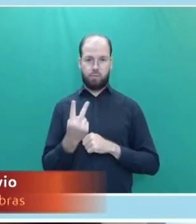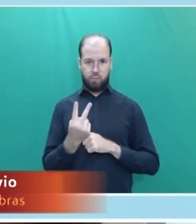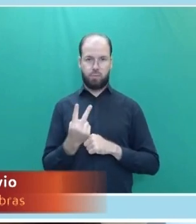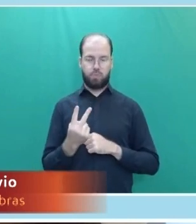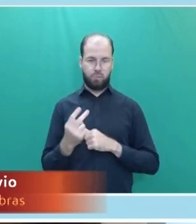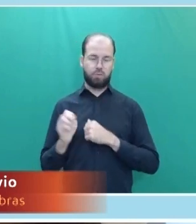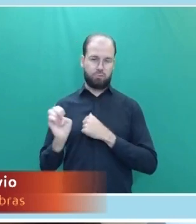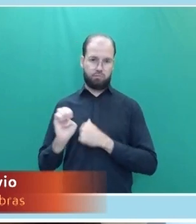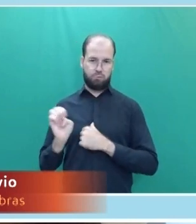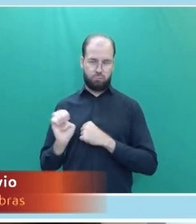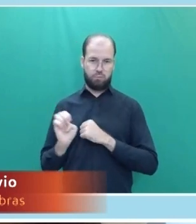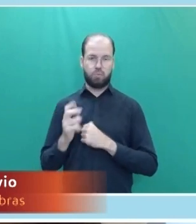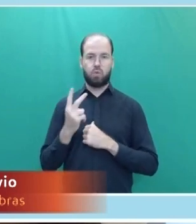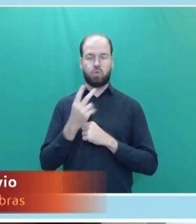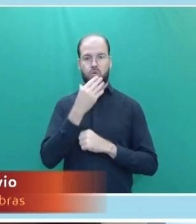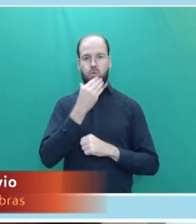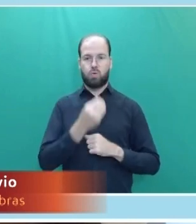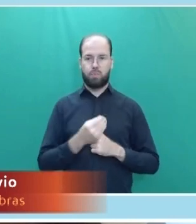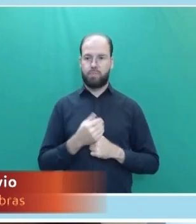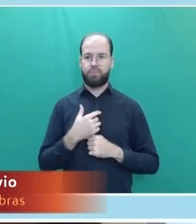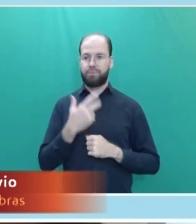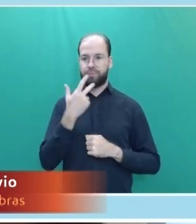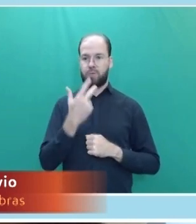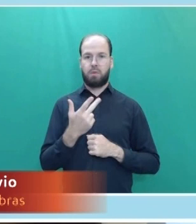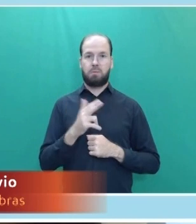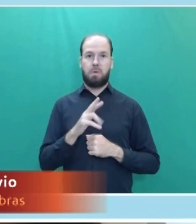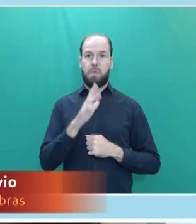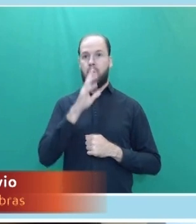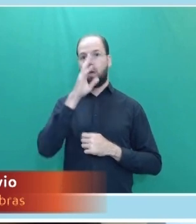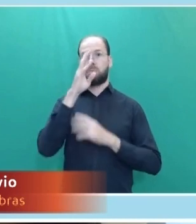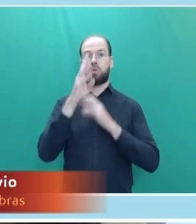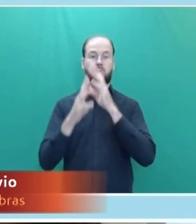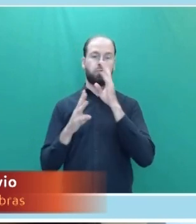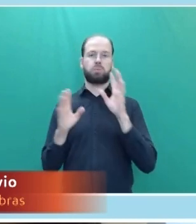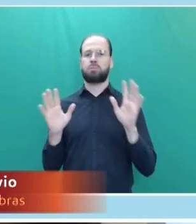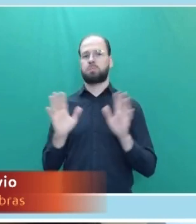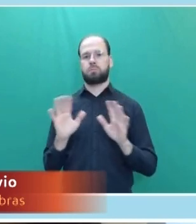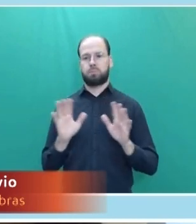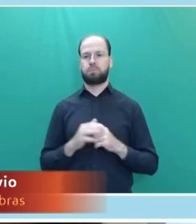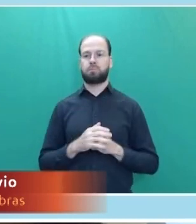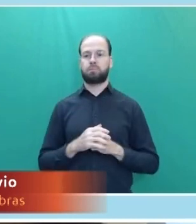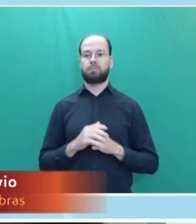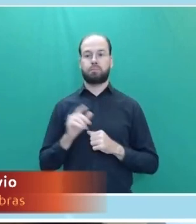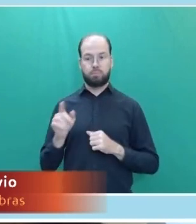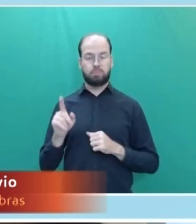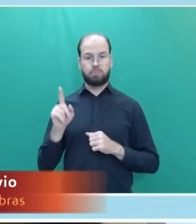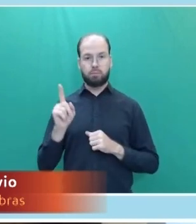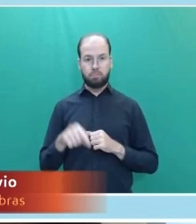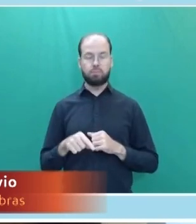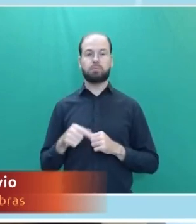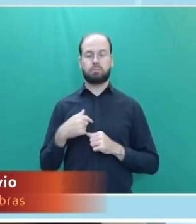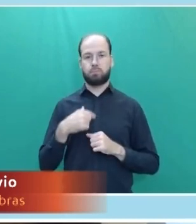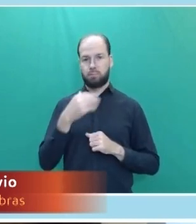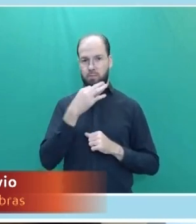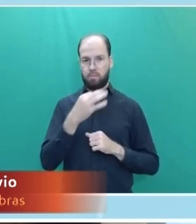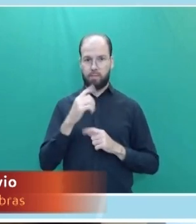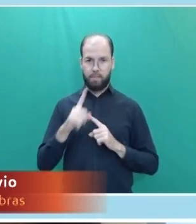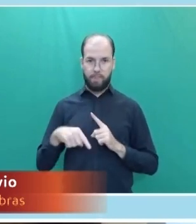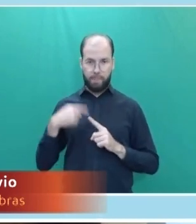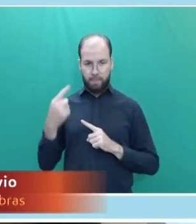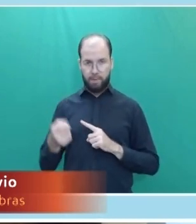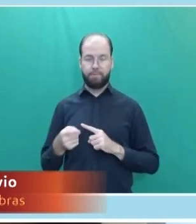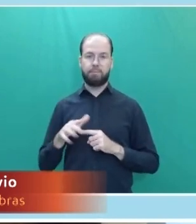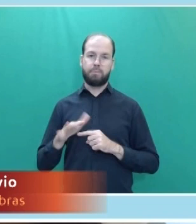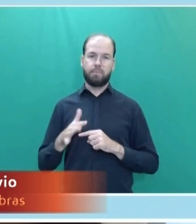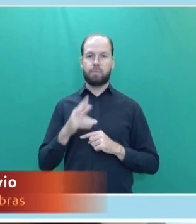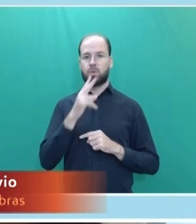dois homens, né? Não estou falando de uma coisa absurda, né? E isso, assim, eu acho que depois disso, acho que demorou assim, mais uns